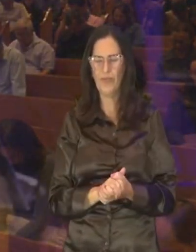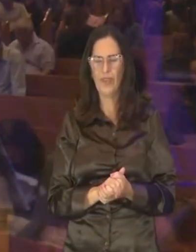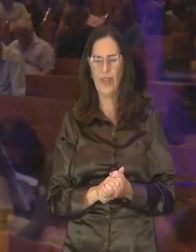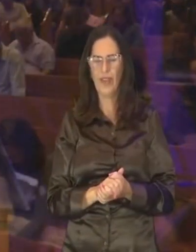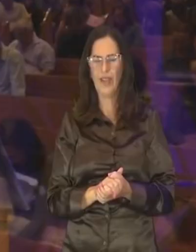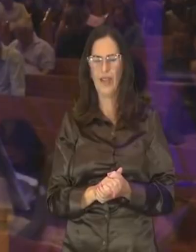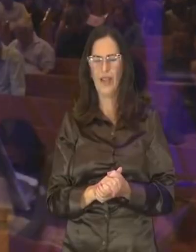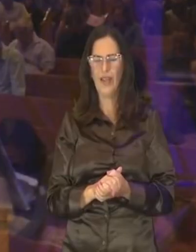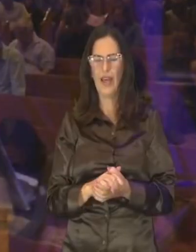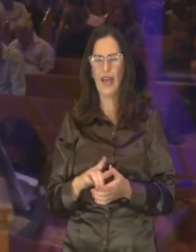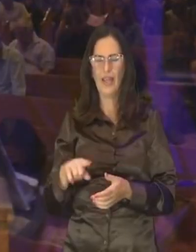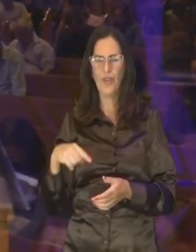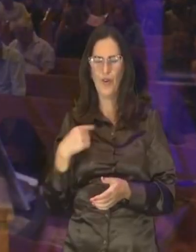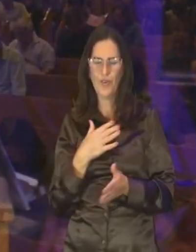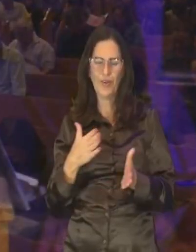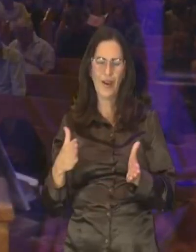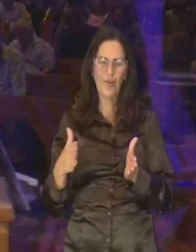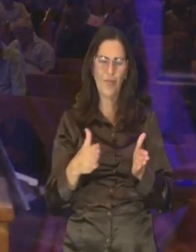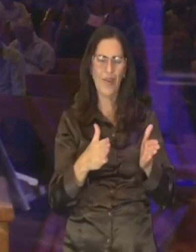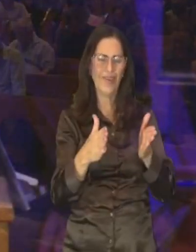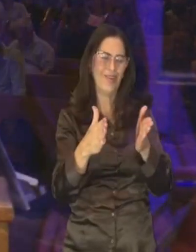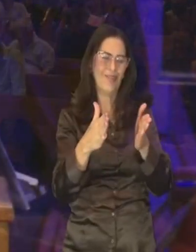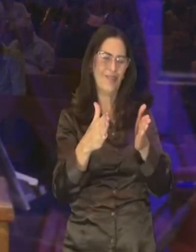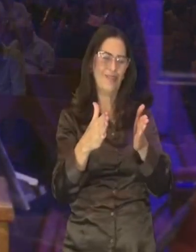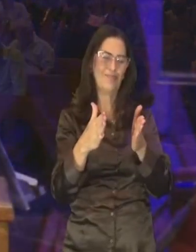nossas veredas.